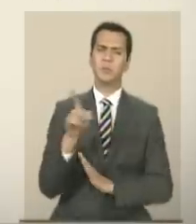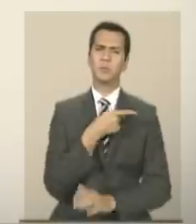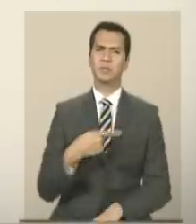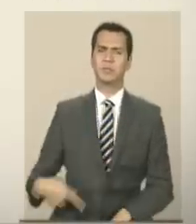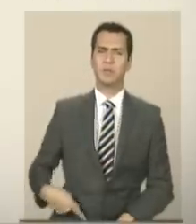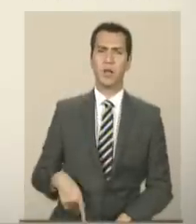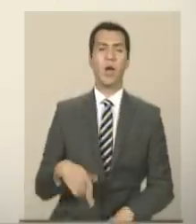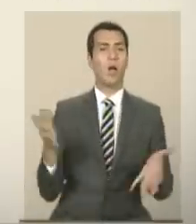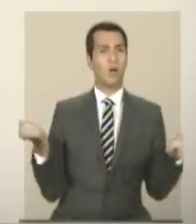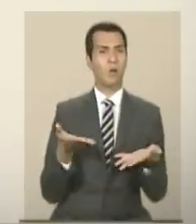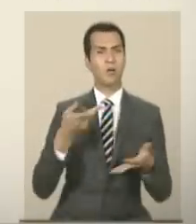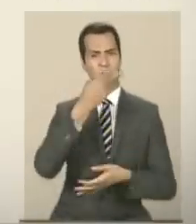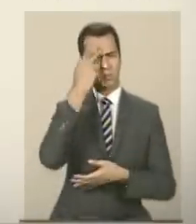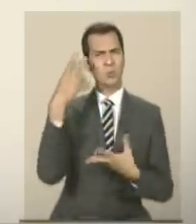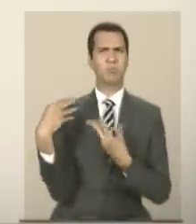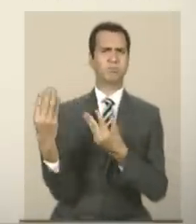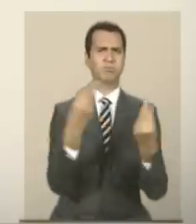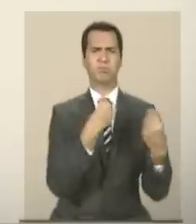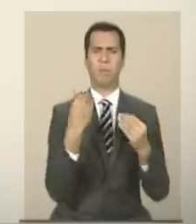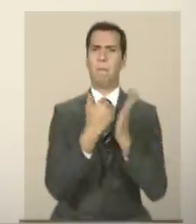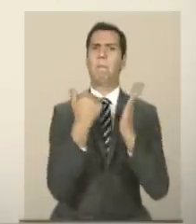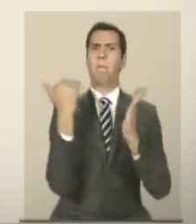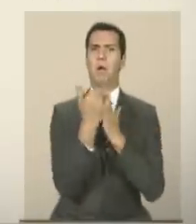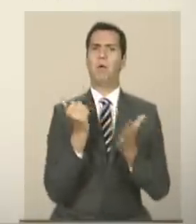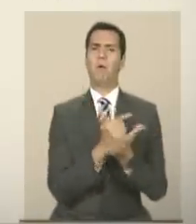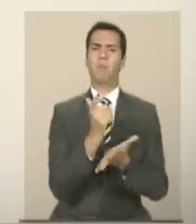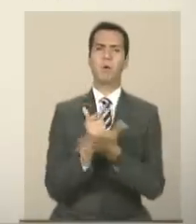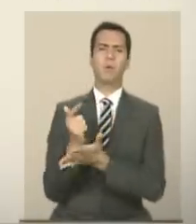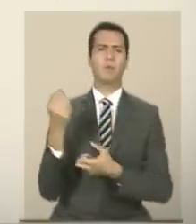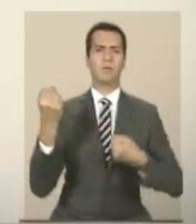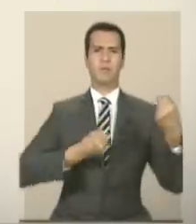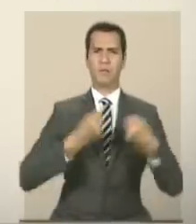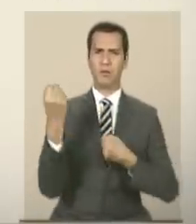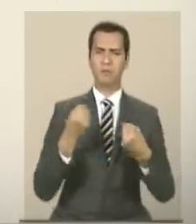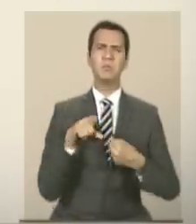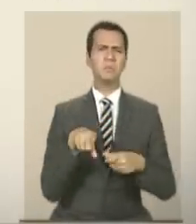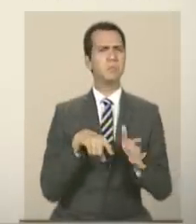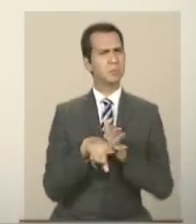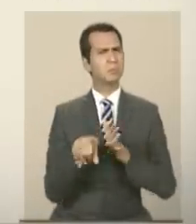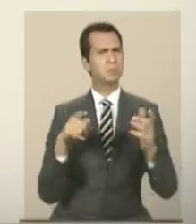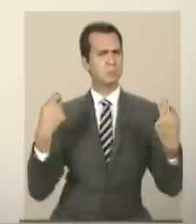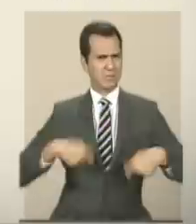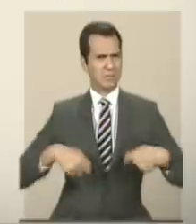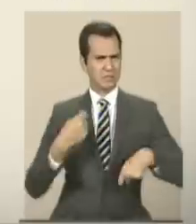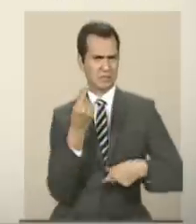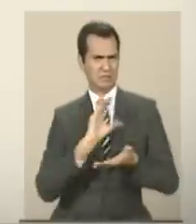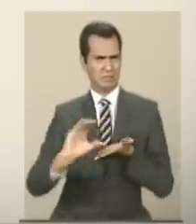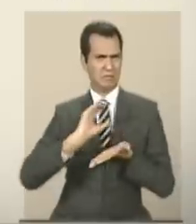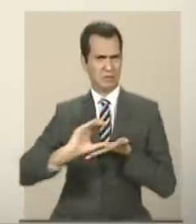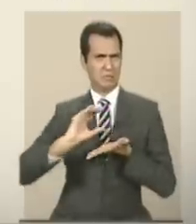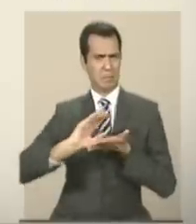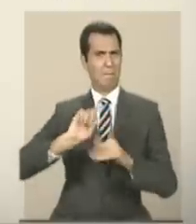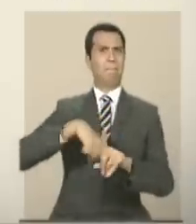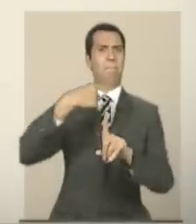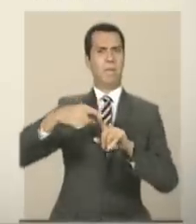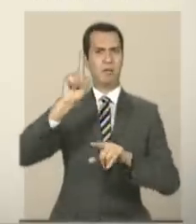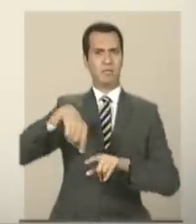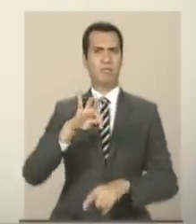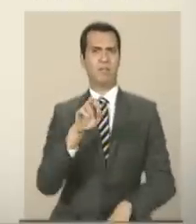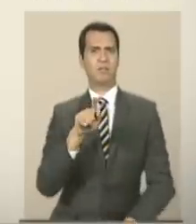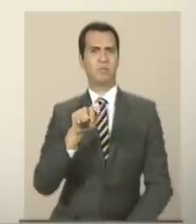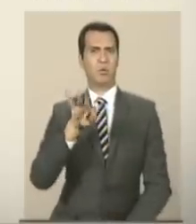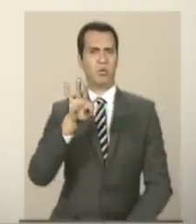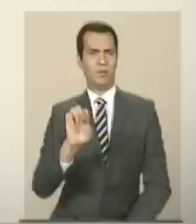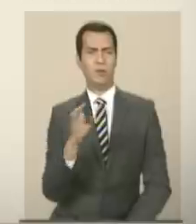que compram carro para não depender do transporte coletivo. É realmente necessário fazer todos esses investimentos no transporte público?